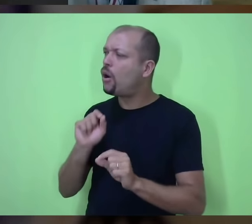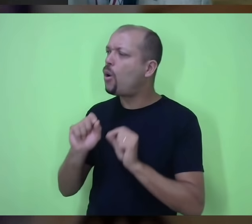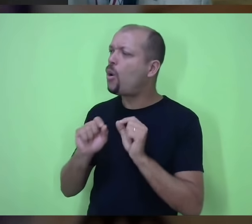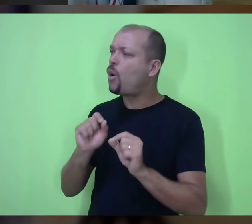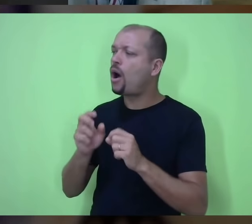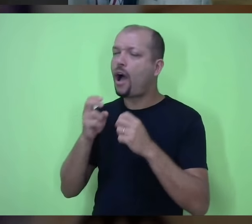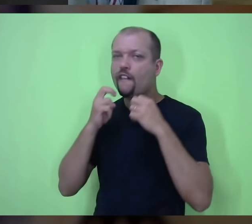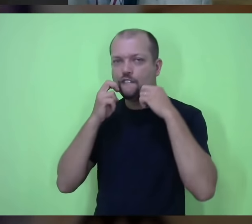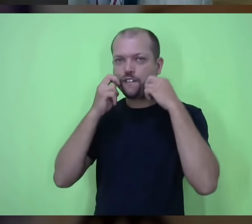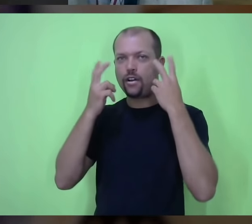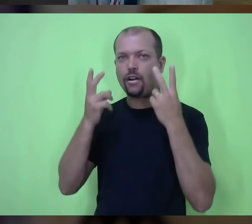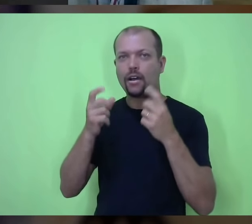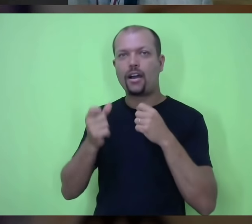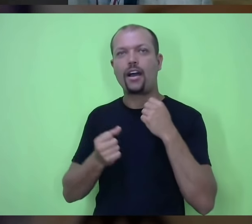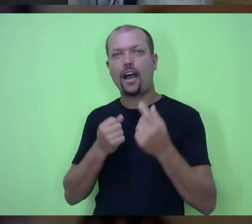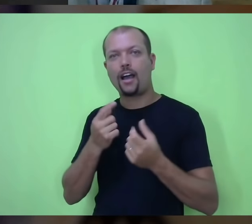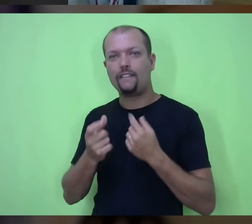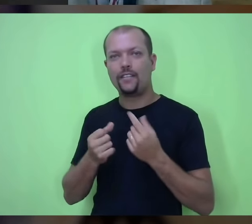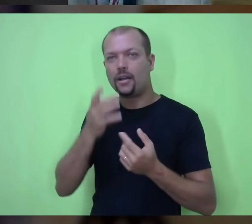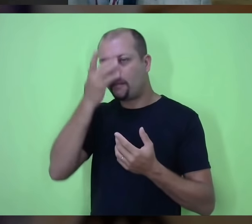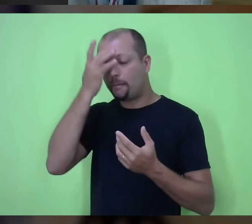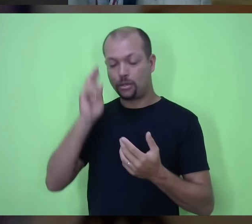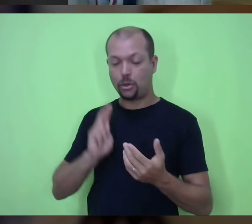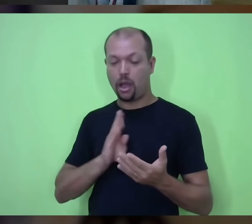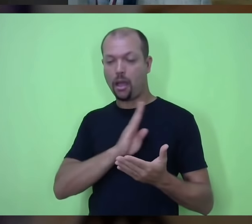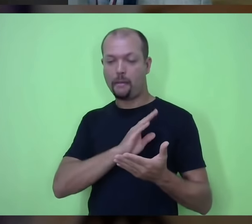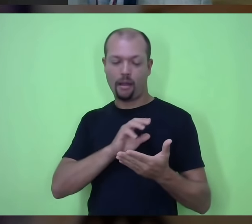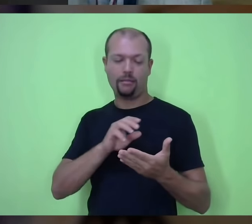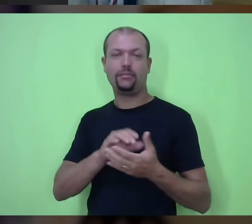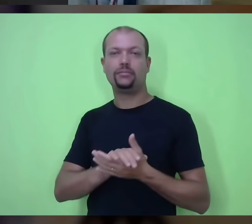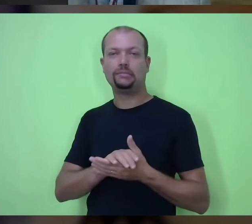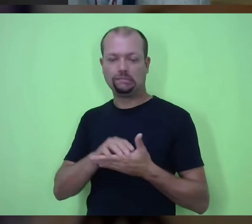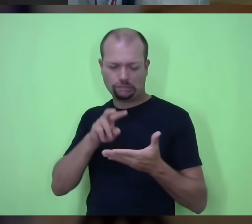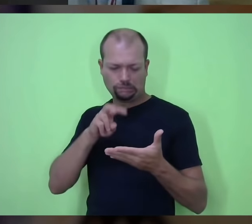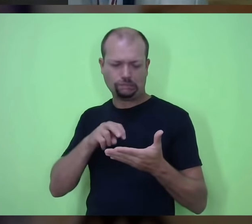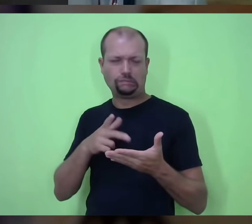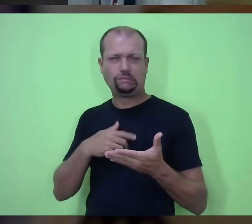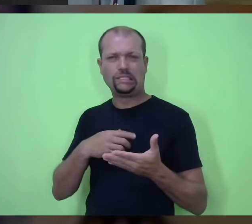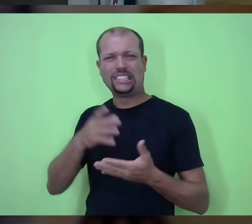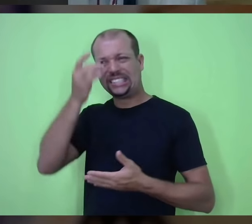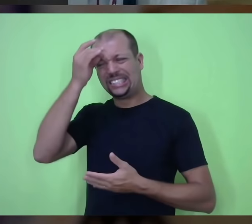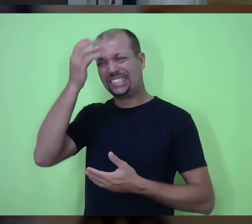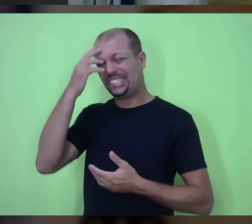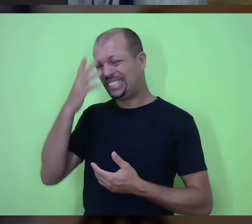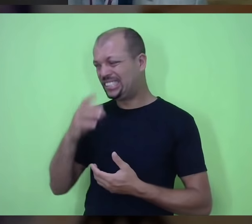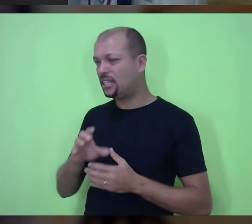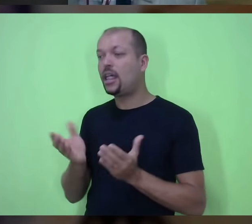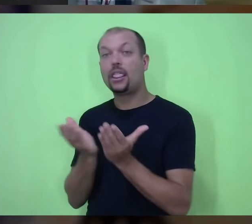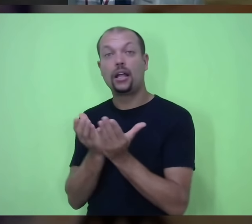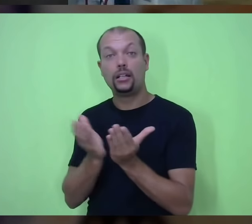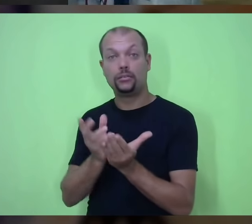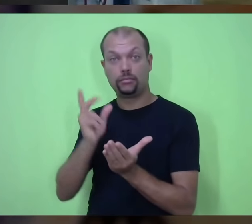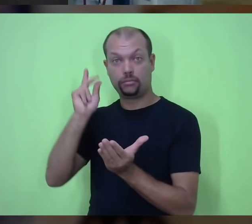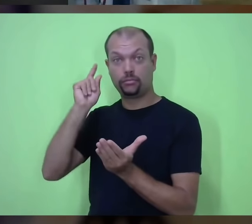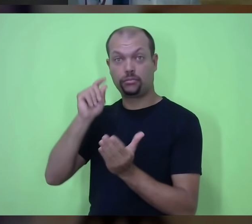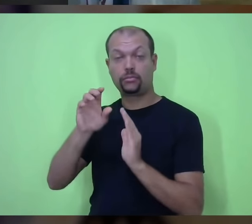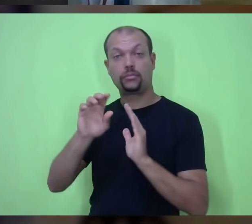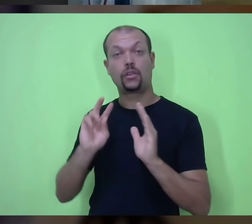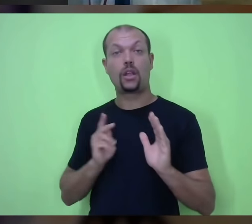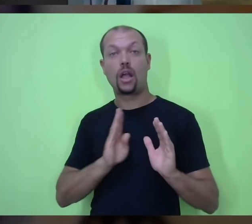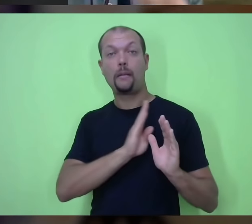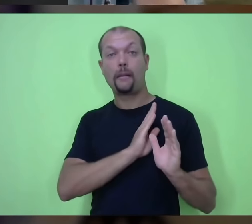vergonha pública que os leitores de Hebreus estavam sofrendo dentro das comunidades cristãs, relatado ali em Hebreus